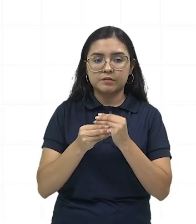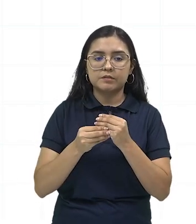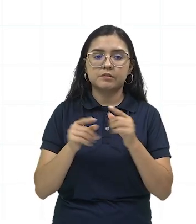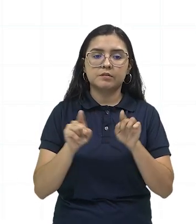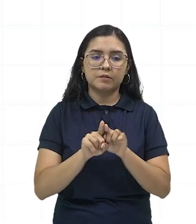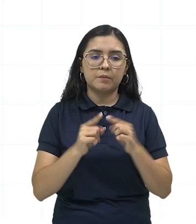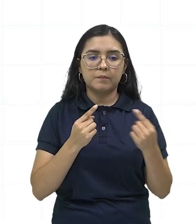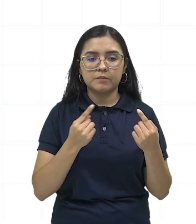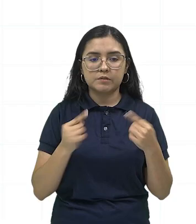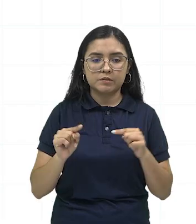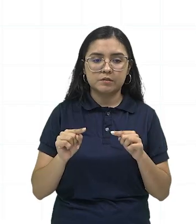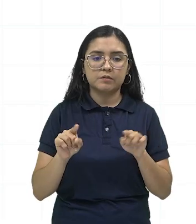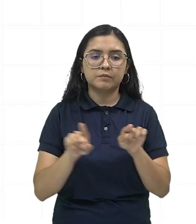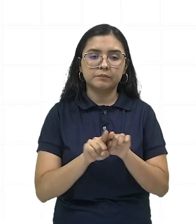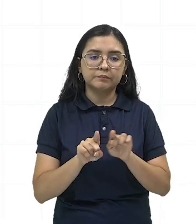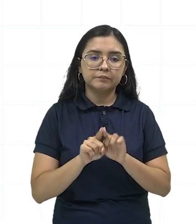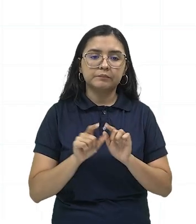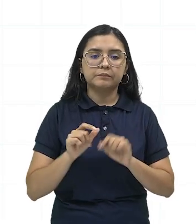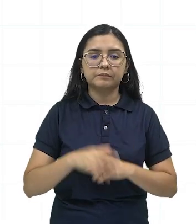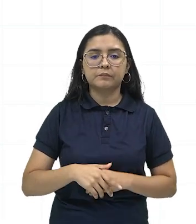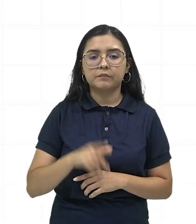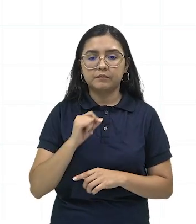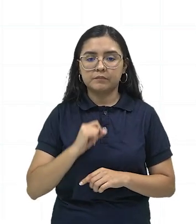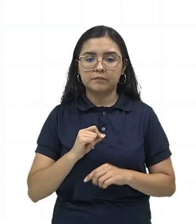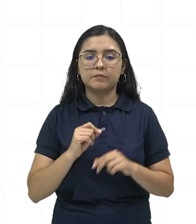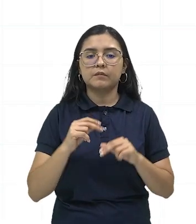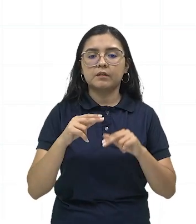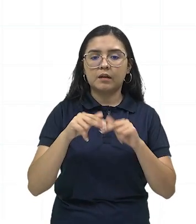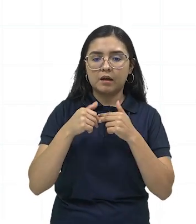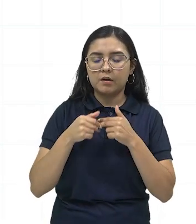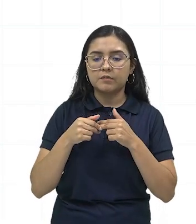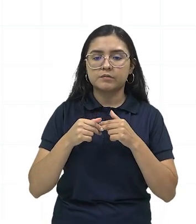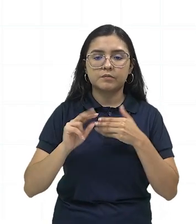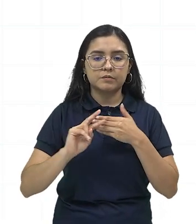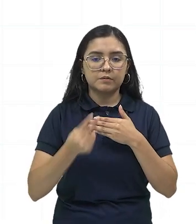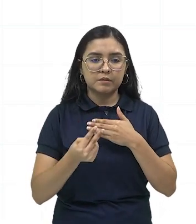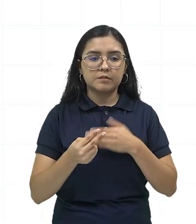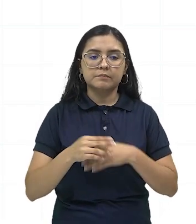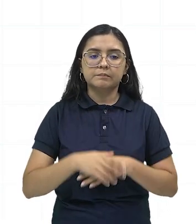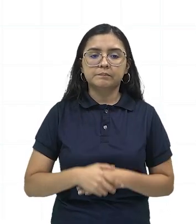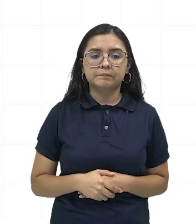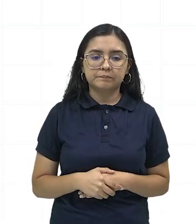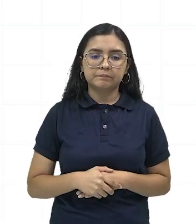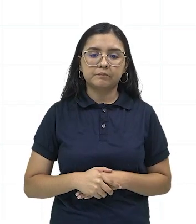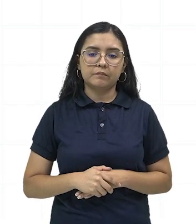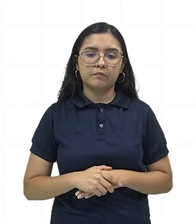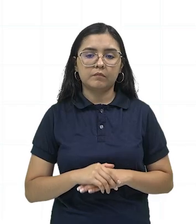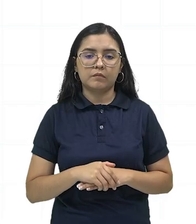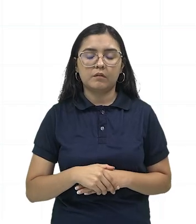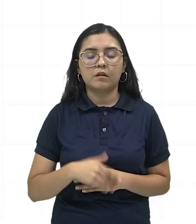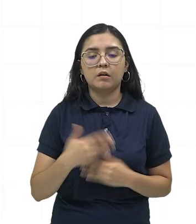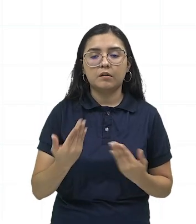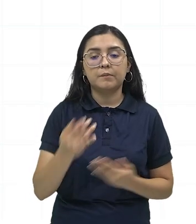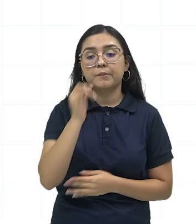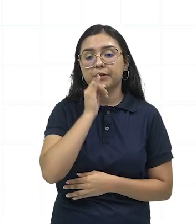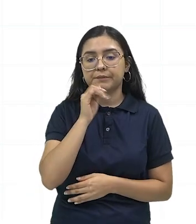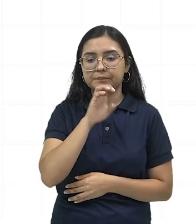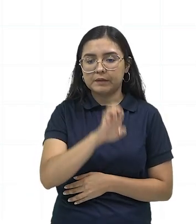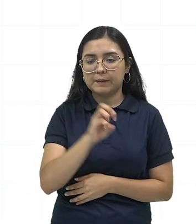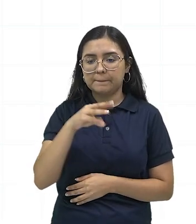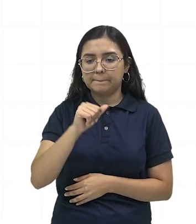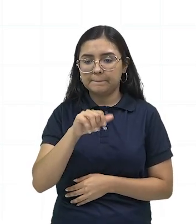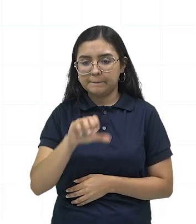causa, consequência ou conclusão. Então os exemplos comuns de todos esses tipos, e, mais,